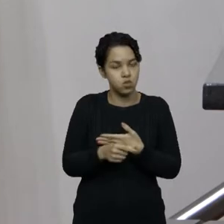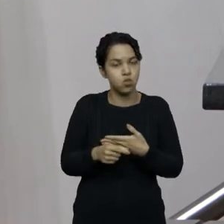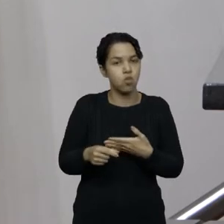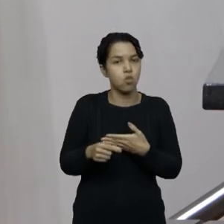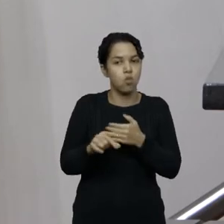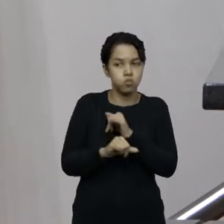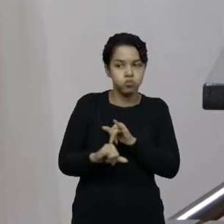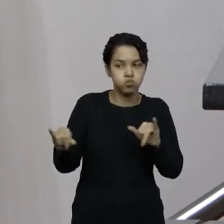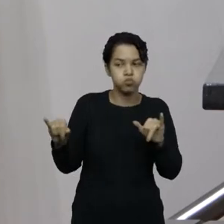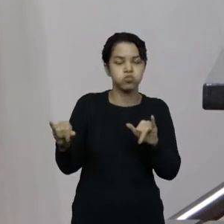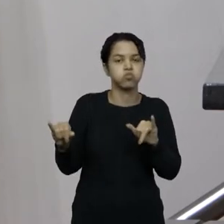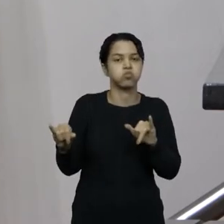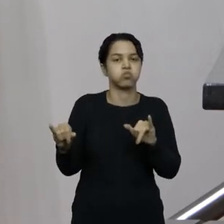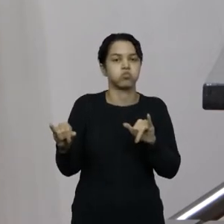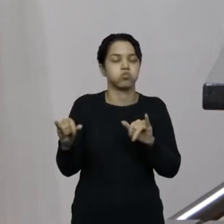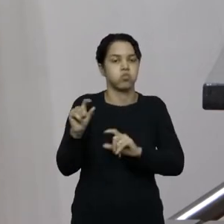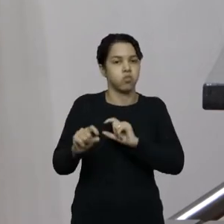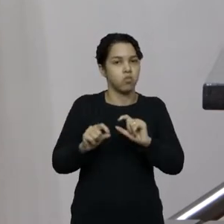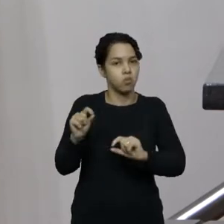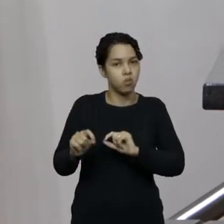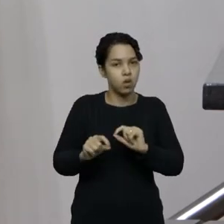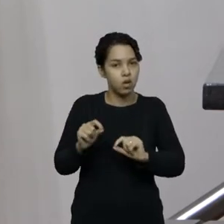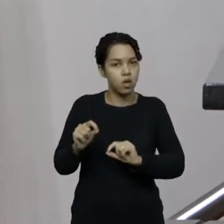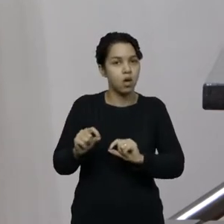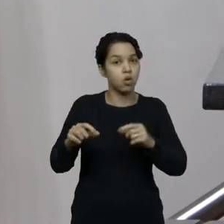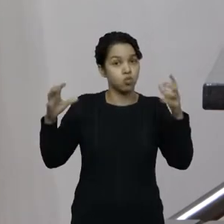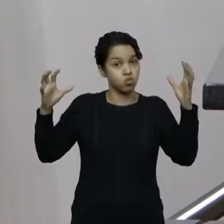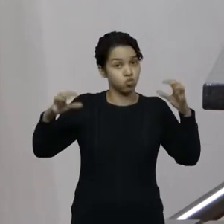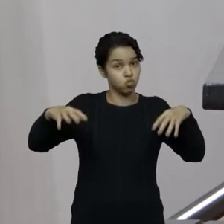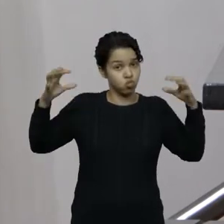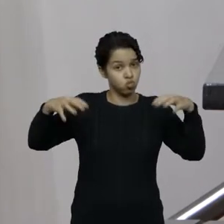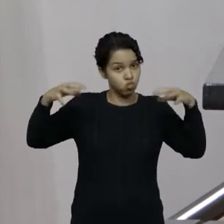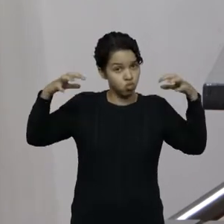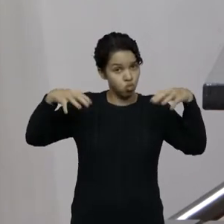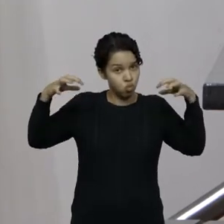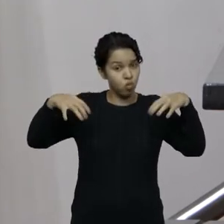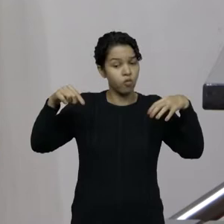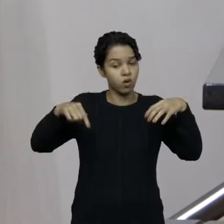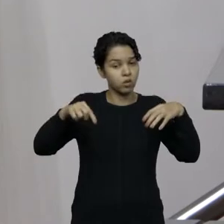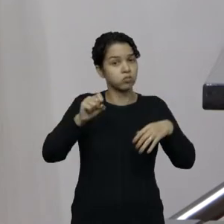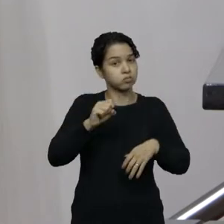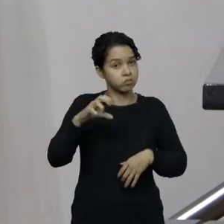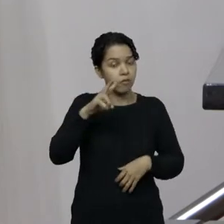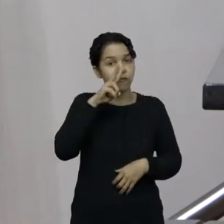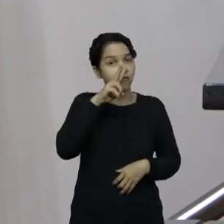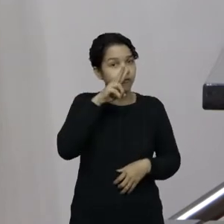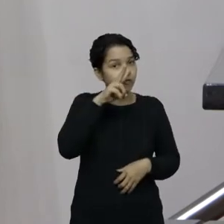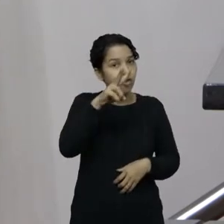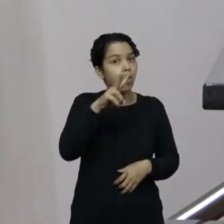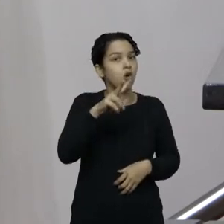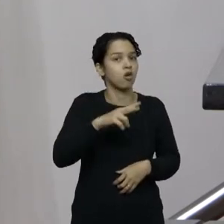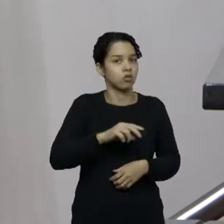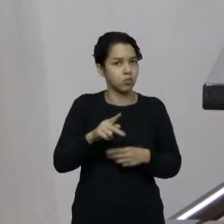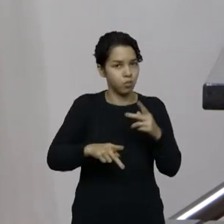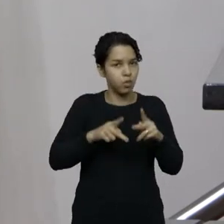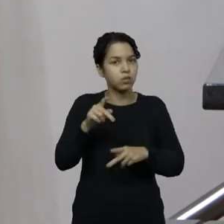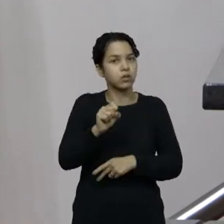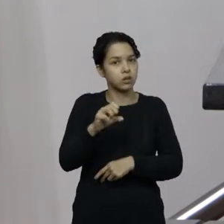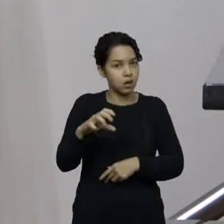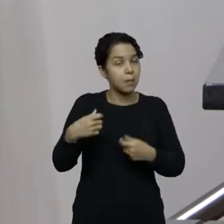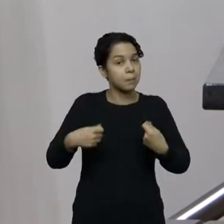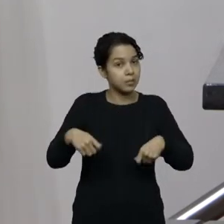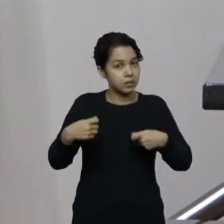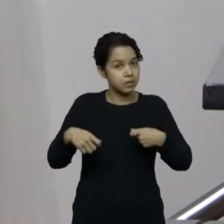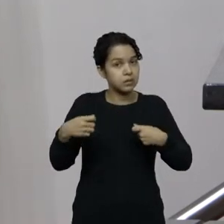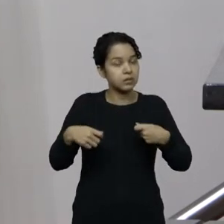de que as chuvas em Santa Catarina serão intensos e que os catarinenses tem que se